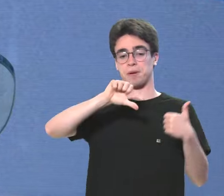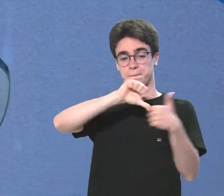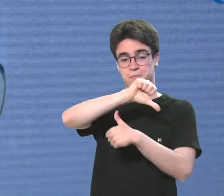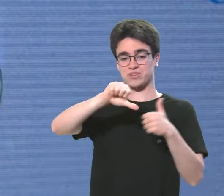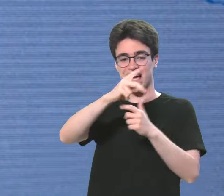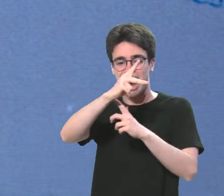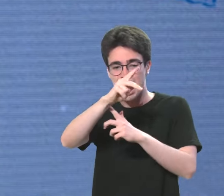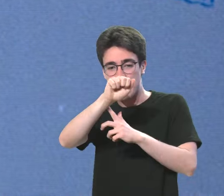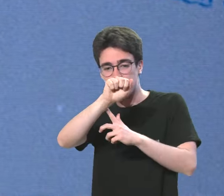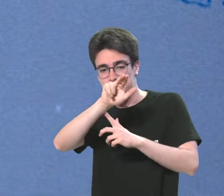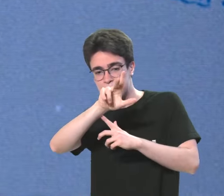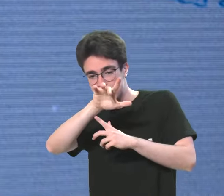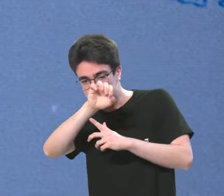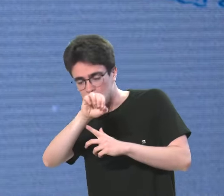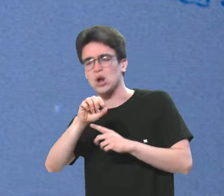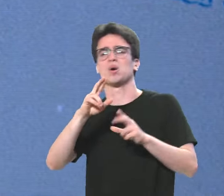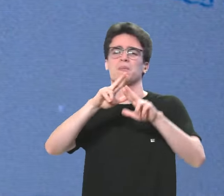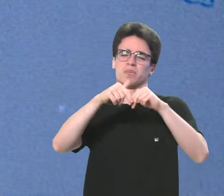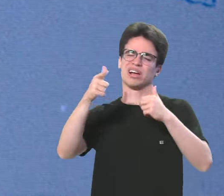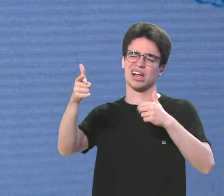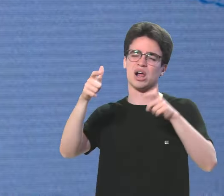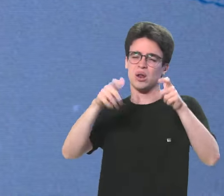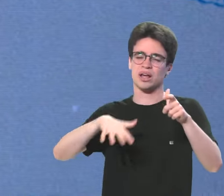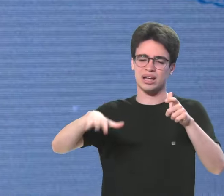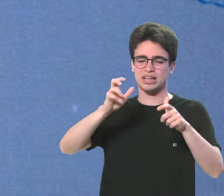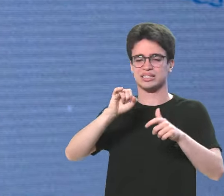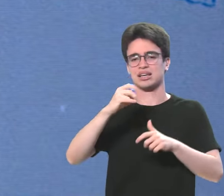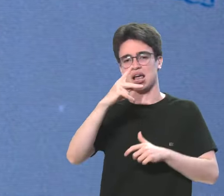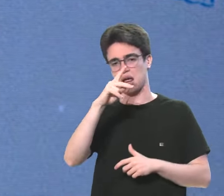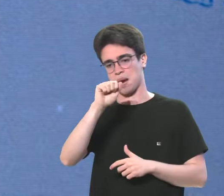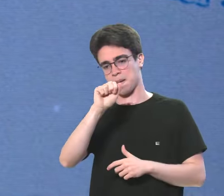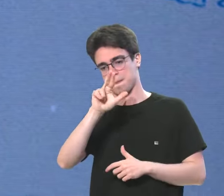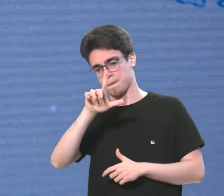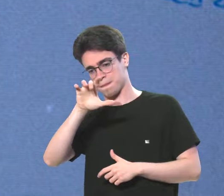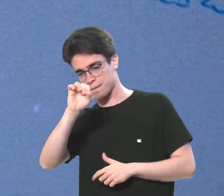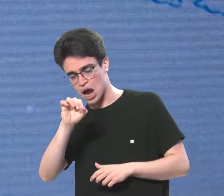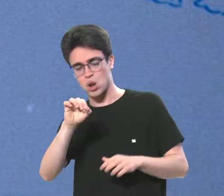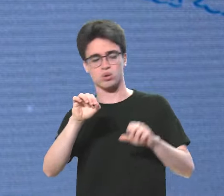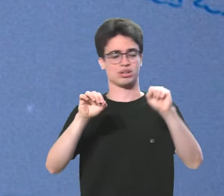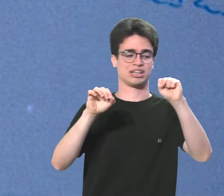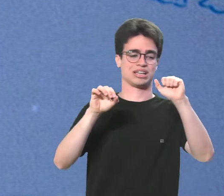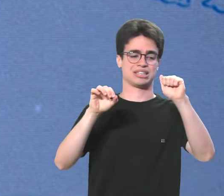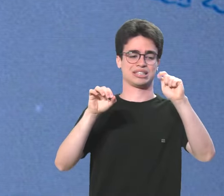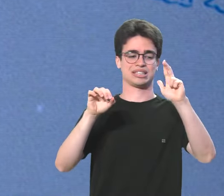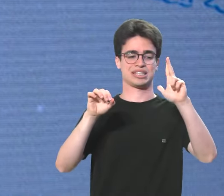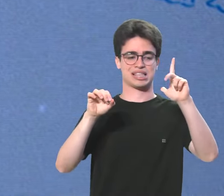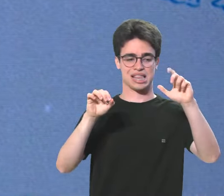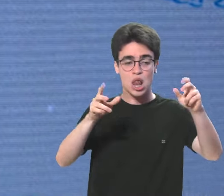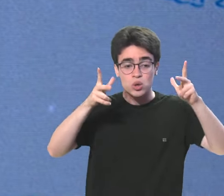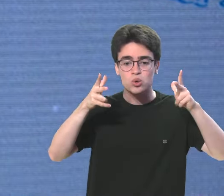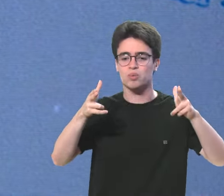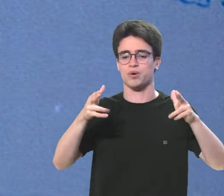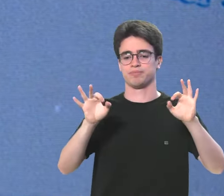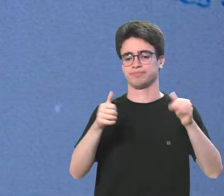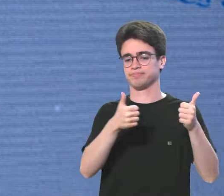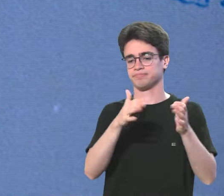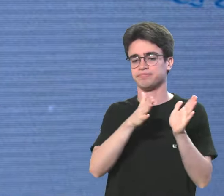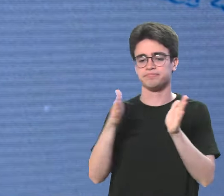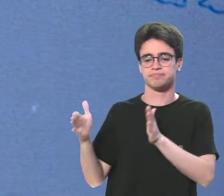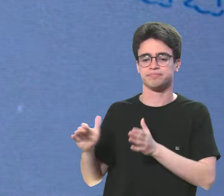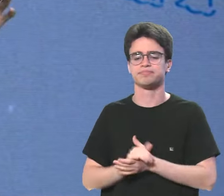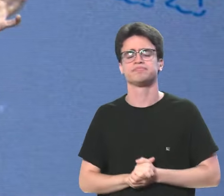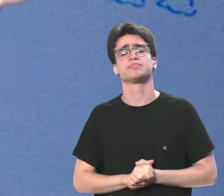por causa da região que ele tá então se alguma hora que eu falar Paulo é Saulo tá mesma pessoa então a primeira coisa